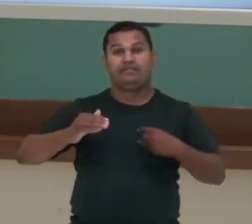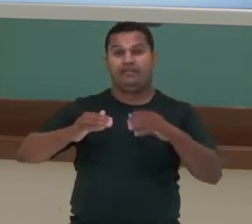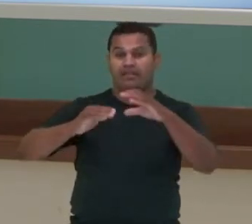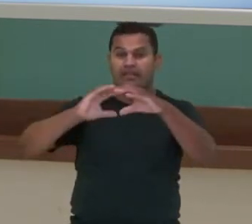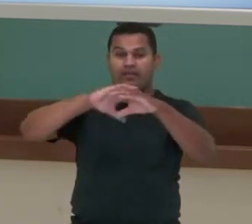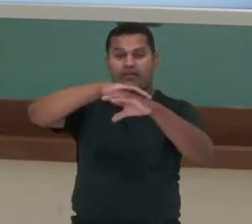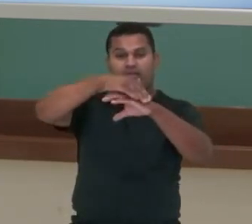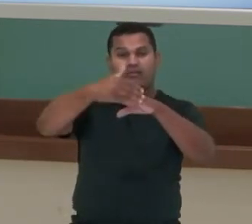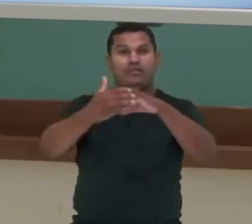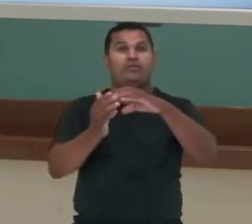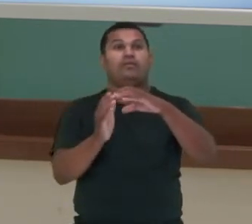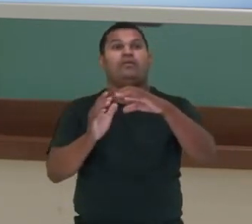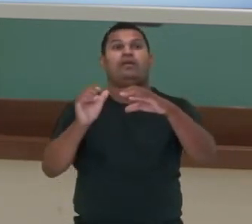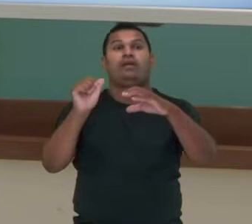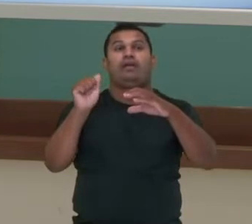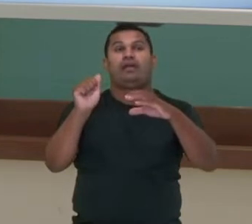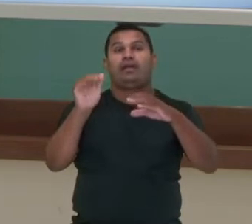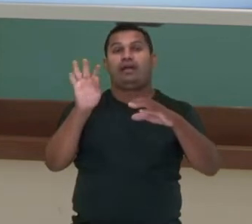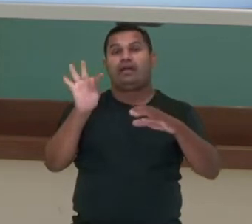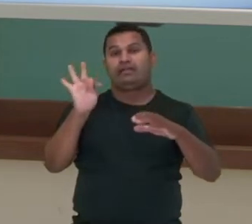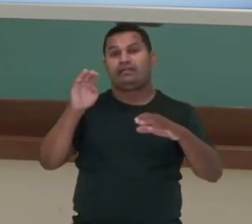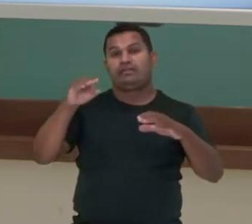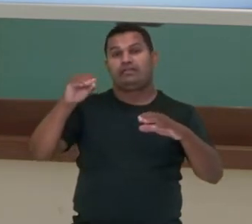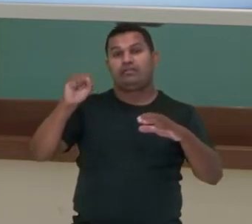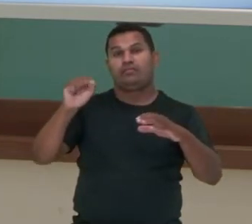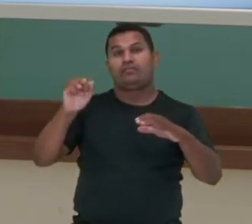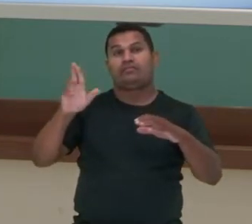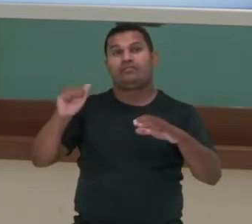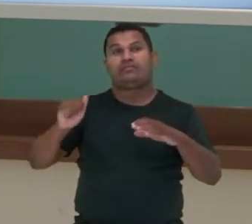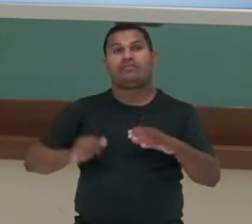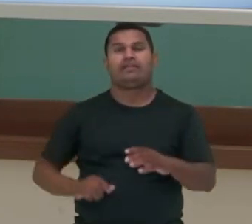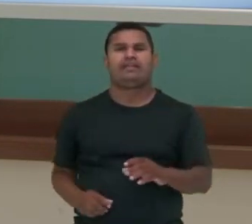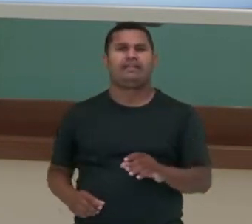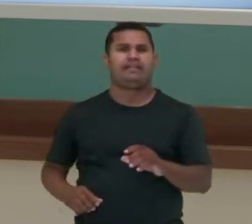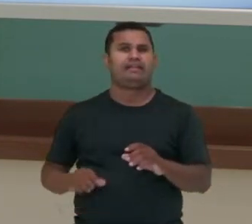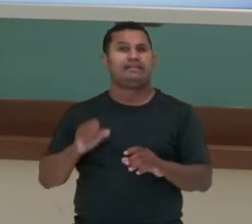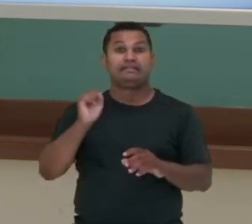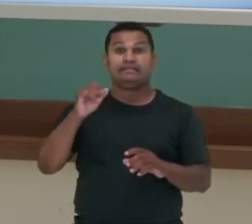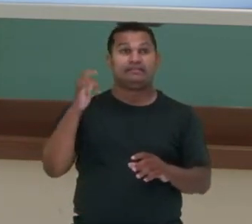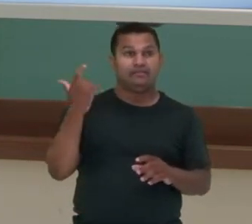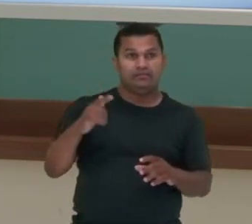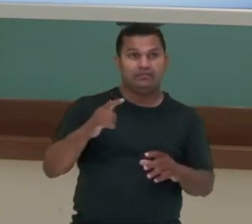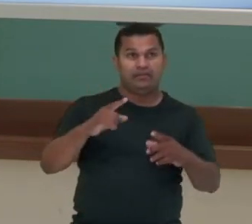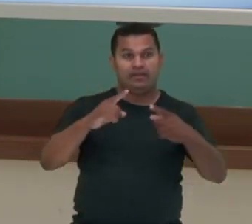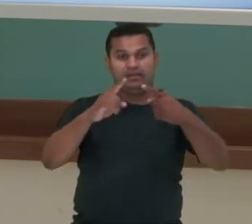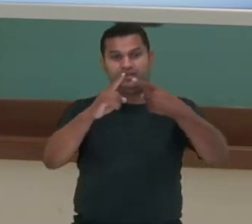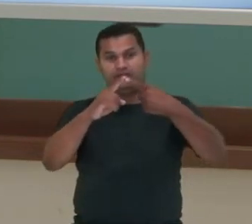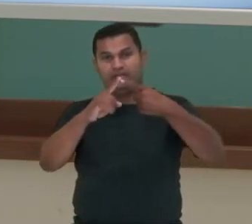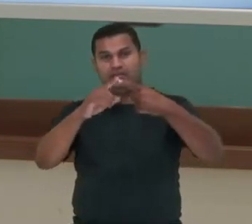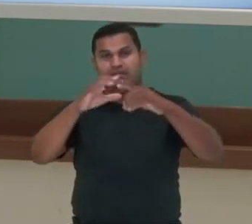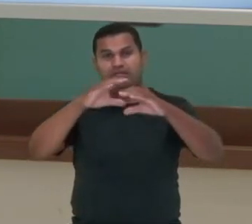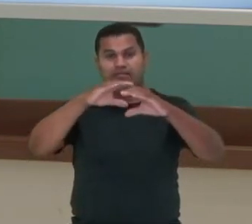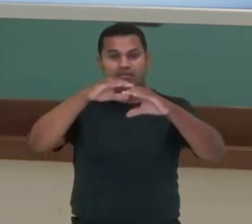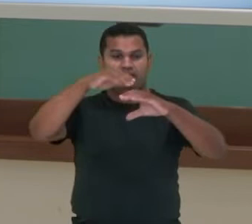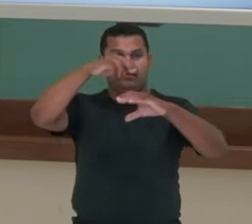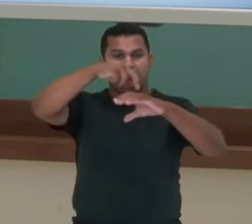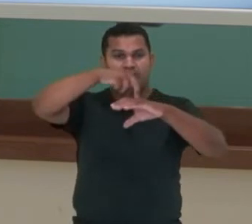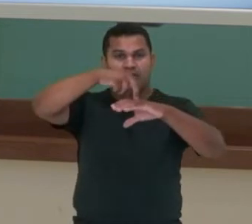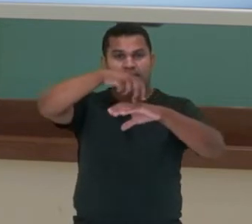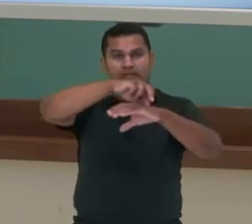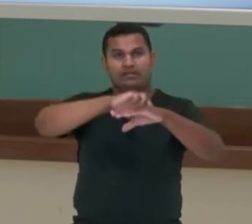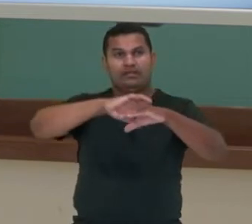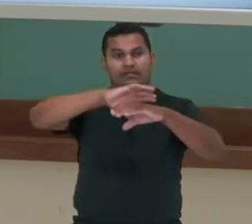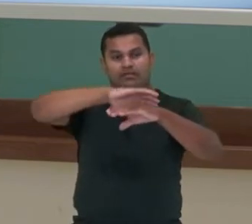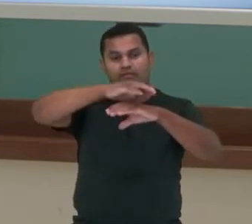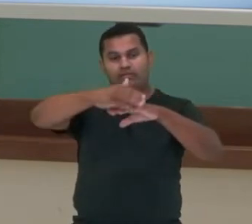forma que nós conhecemos o nosso planeta. Sem essa condição da atmosfera, não seria possível toda